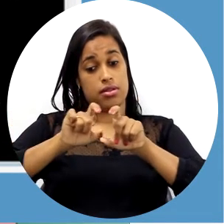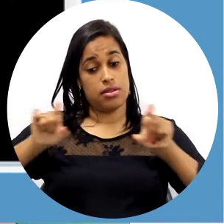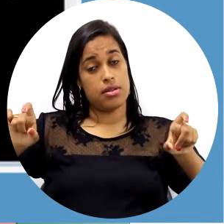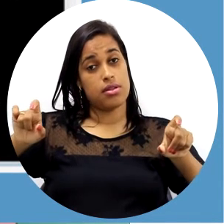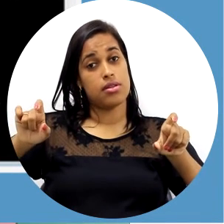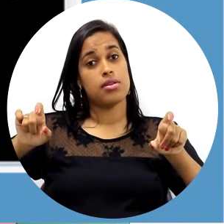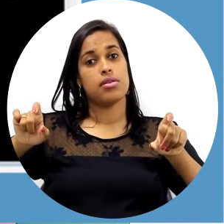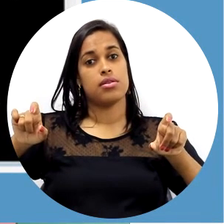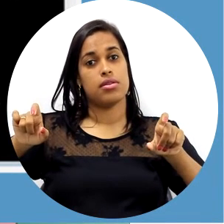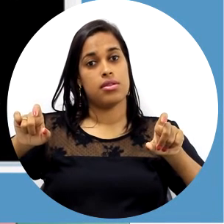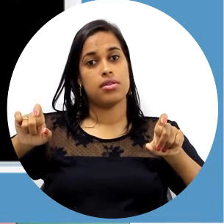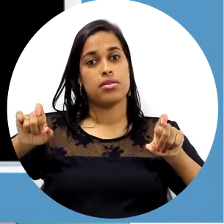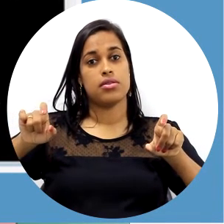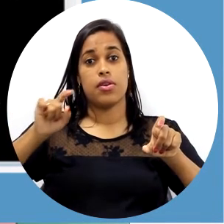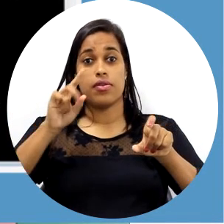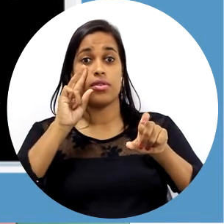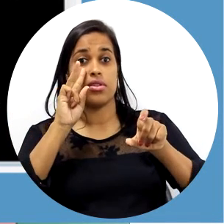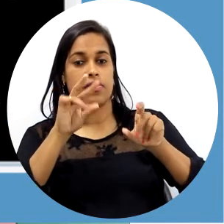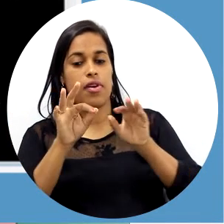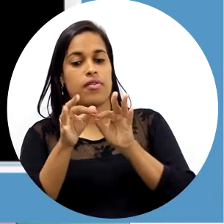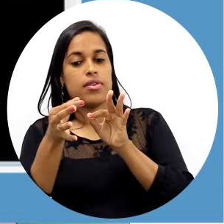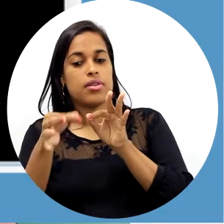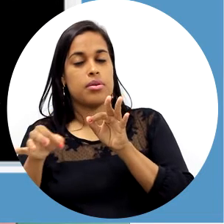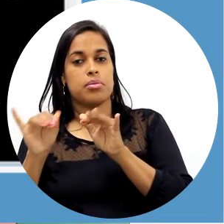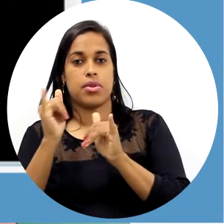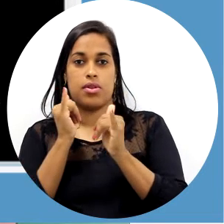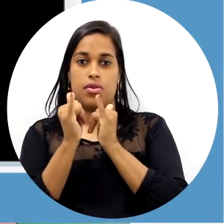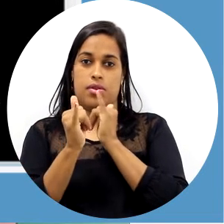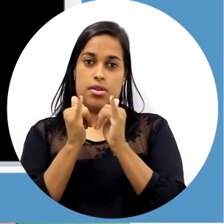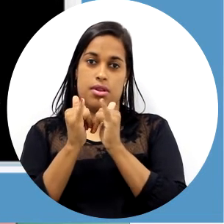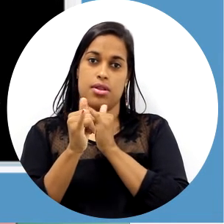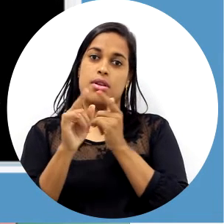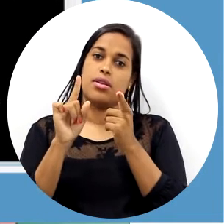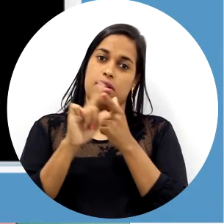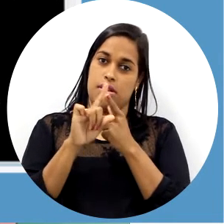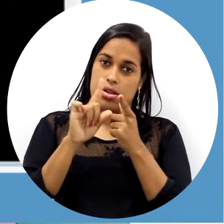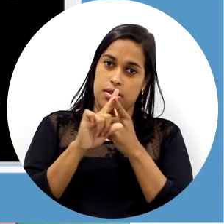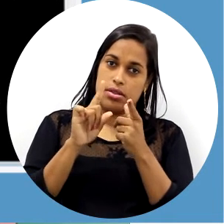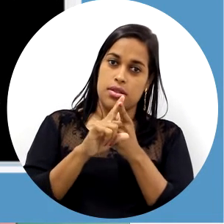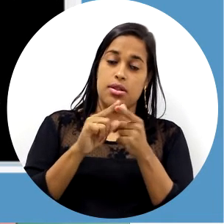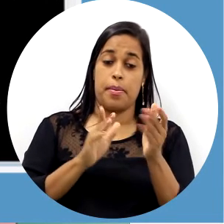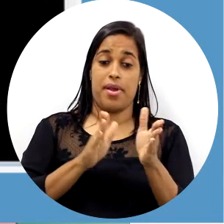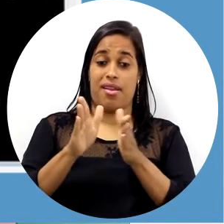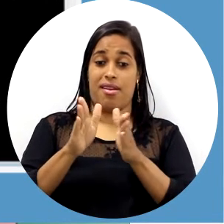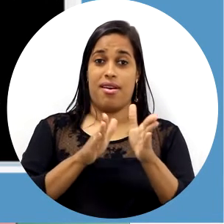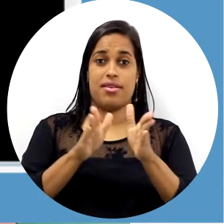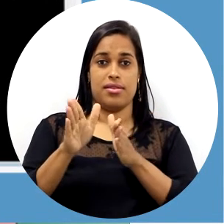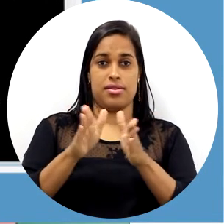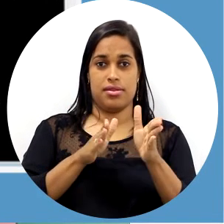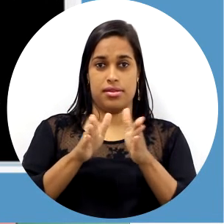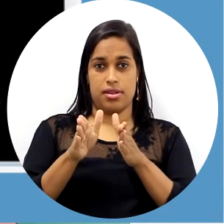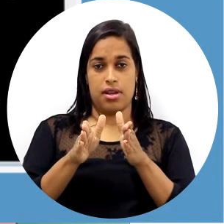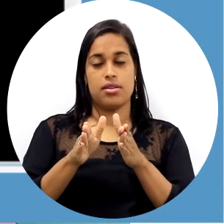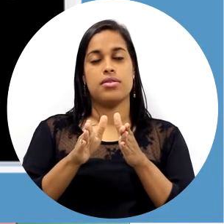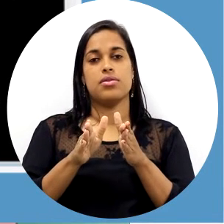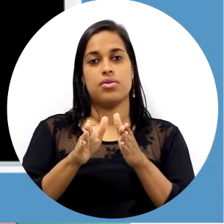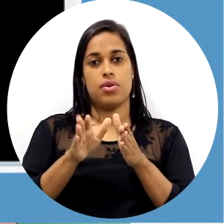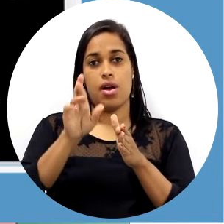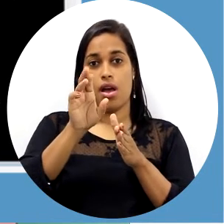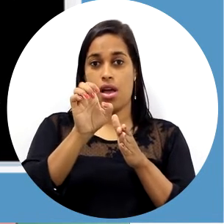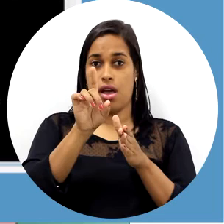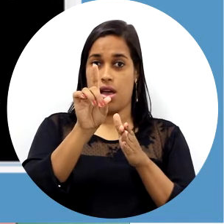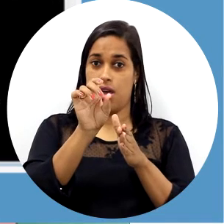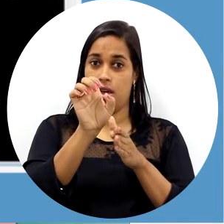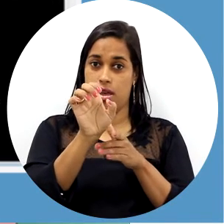está a placa de rede, você vai ver o adaptador Ethernet, que é também um protocolo de acesso ao meio físico da